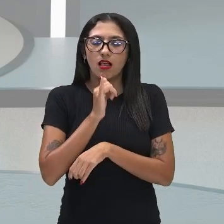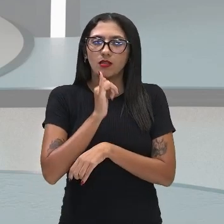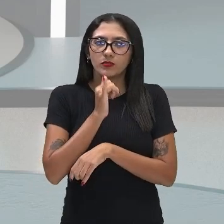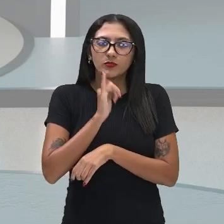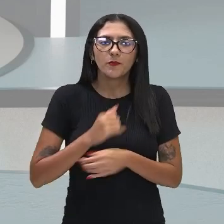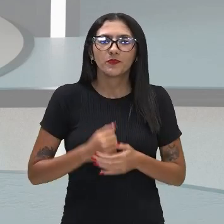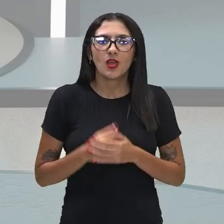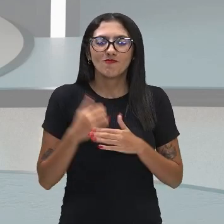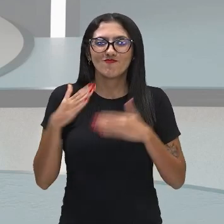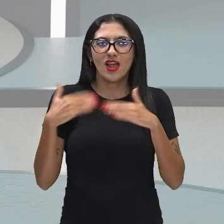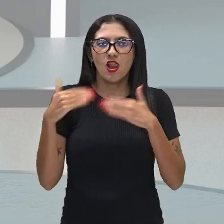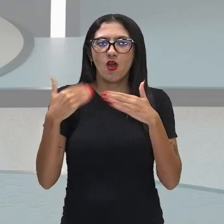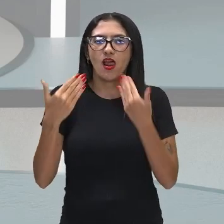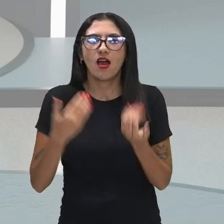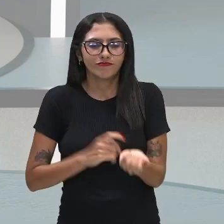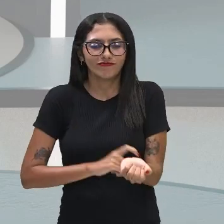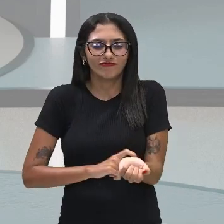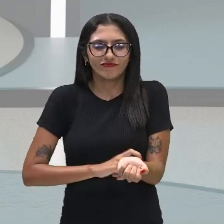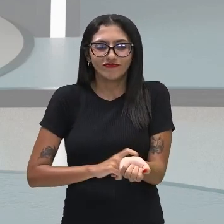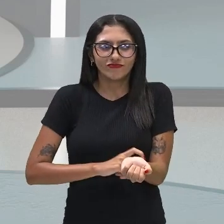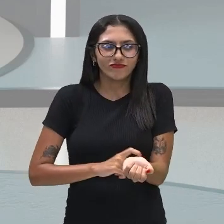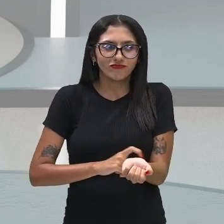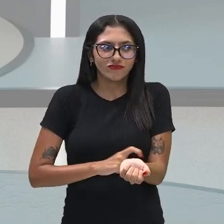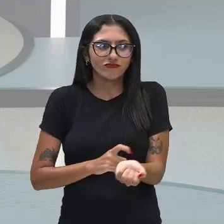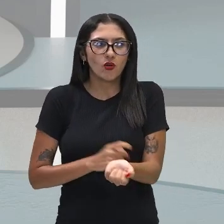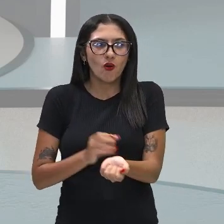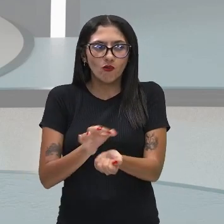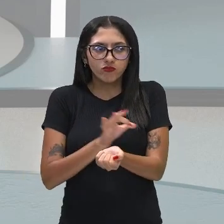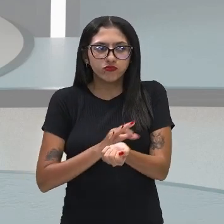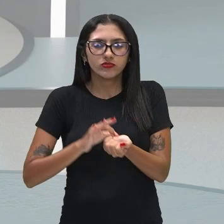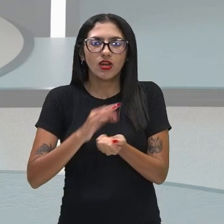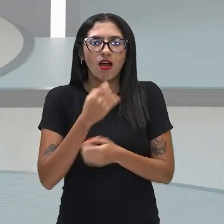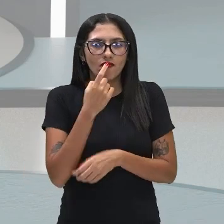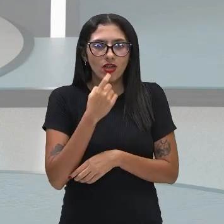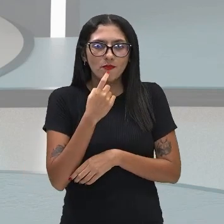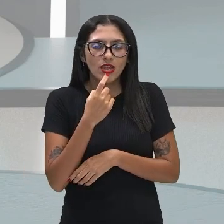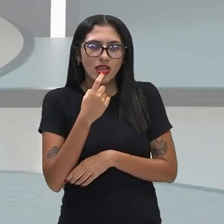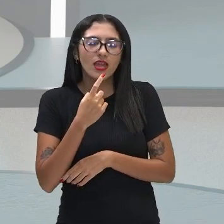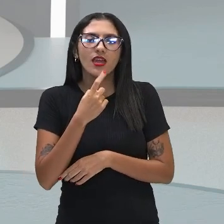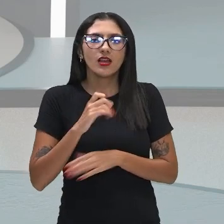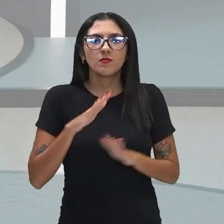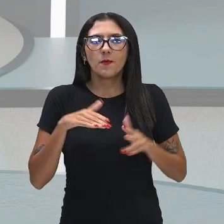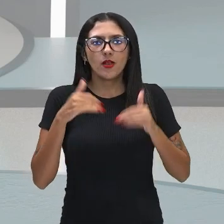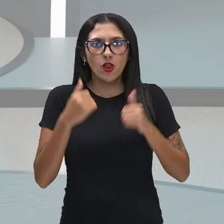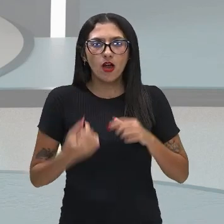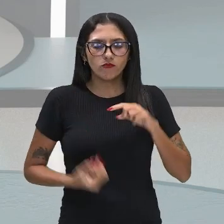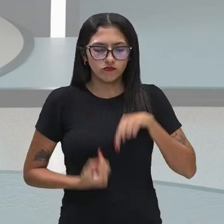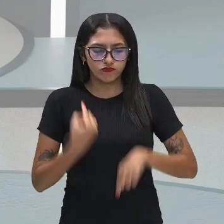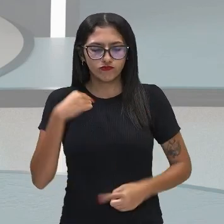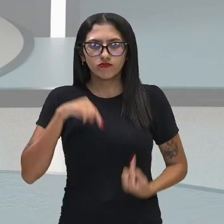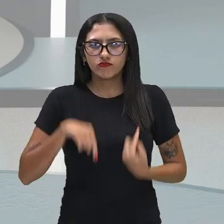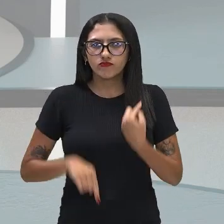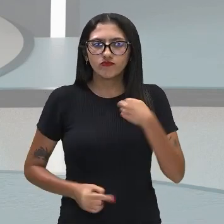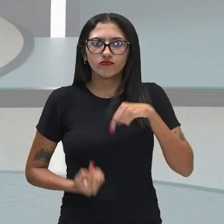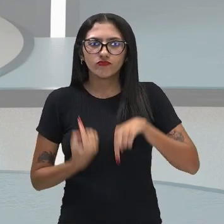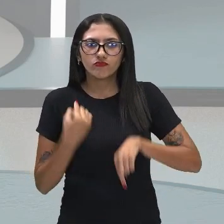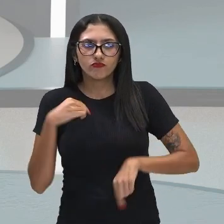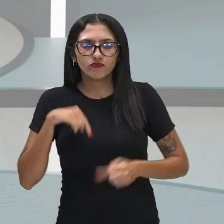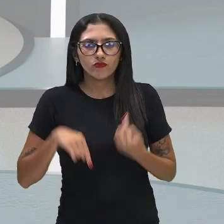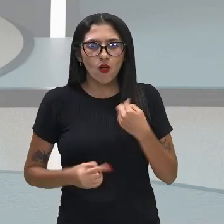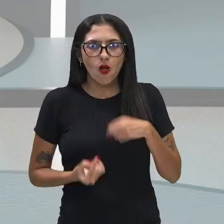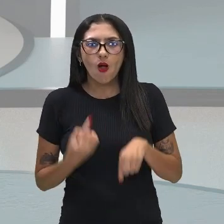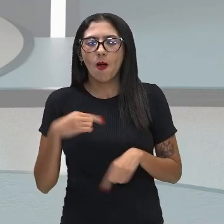glóbulos vermelhos, a levar mais oxigênio para todo o seu corpo mais facilmente,